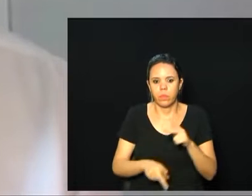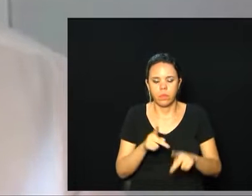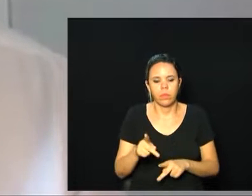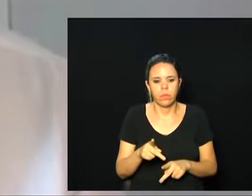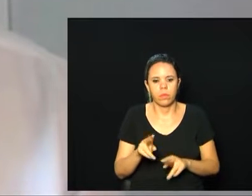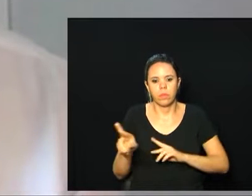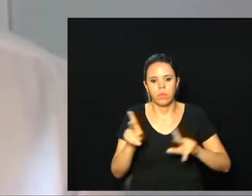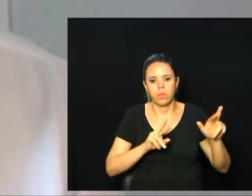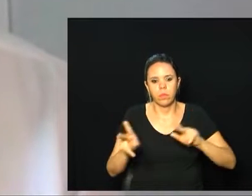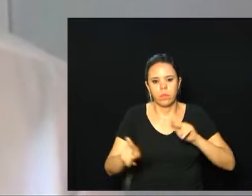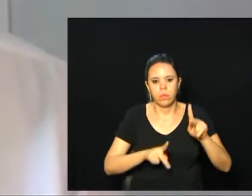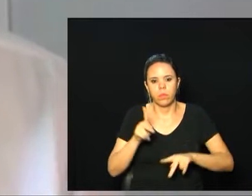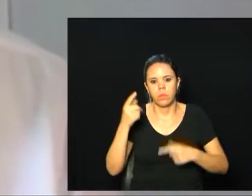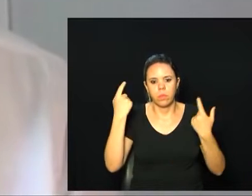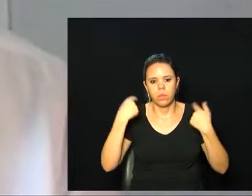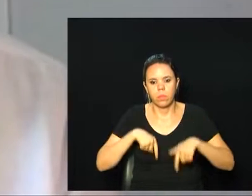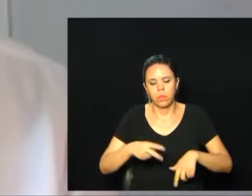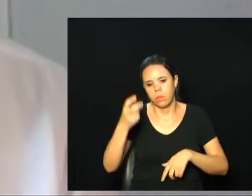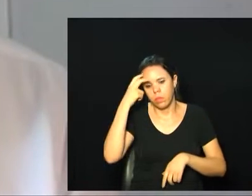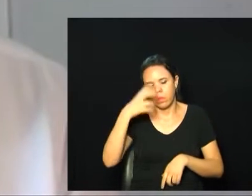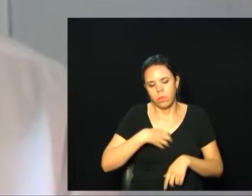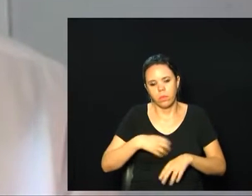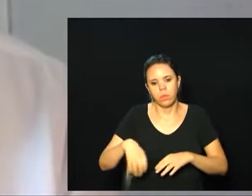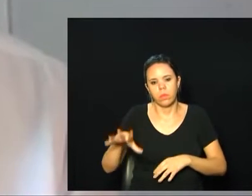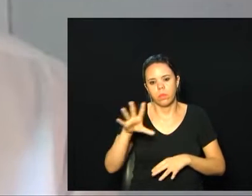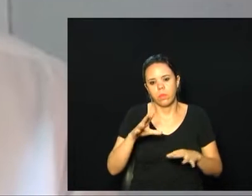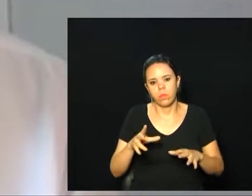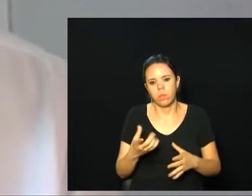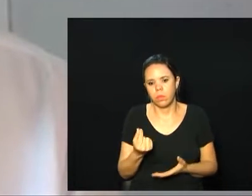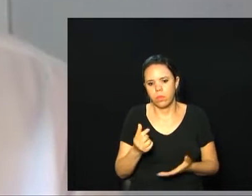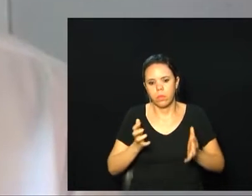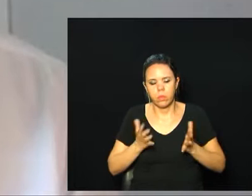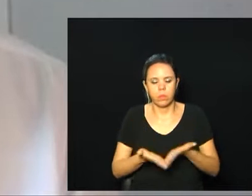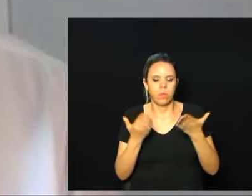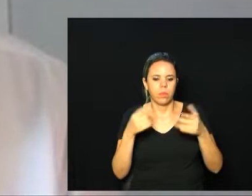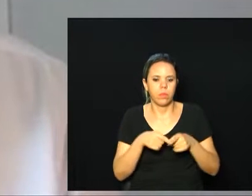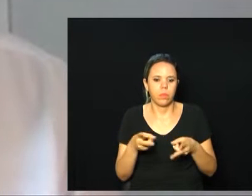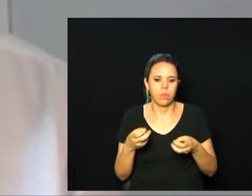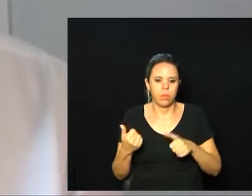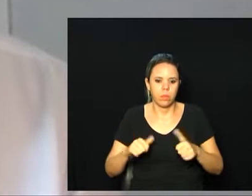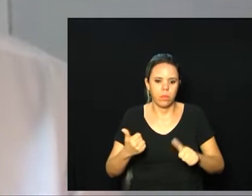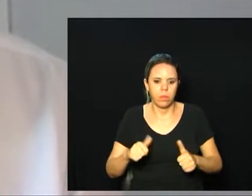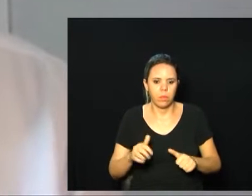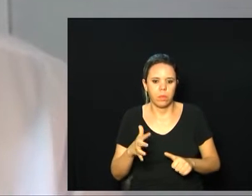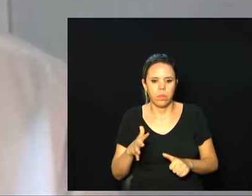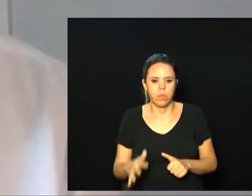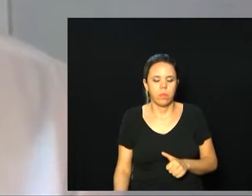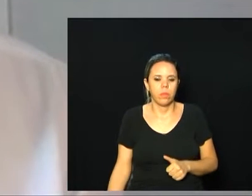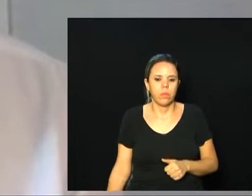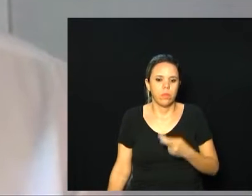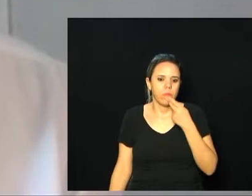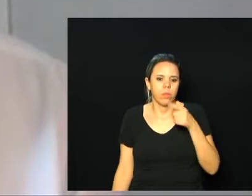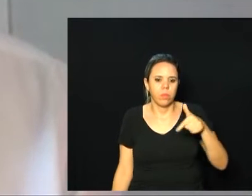mais variados tipos de cultura, de poder aquisitivo, e se percebeu que, assim, em média, dá para dizer